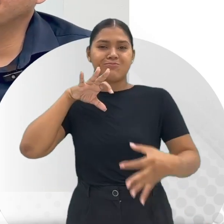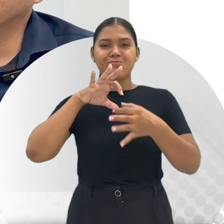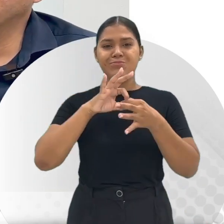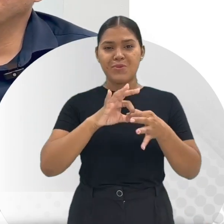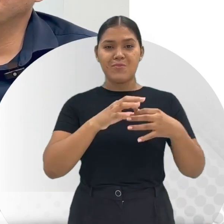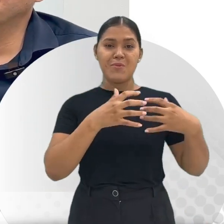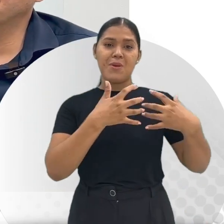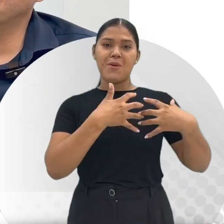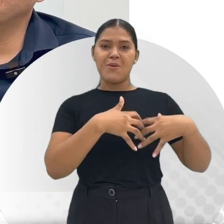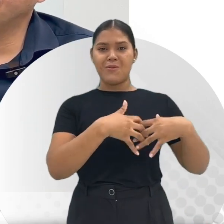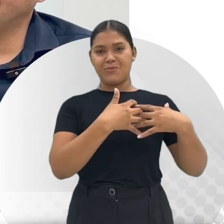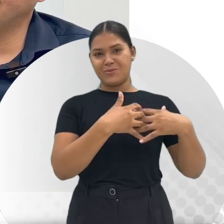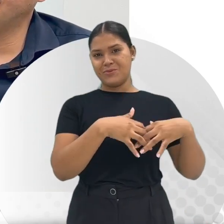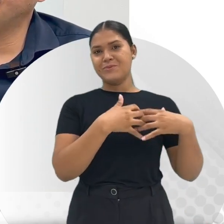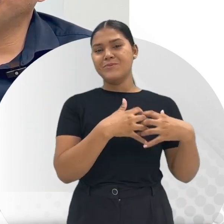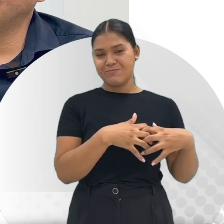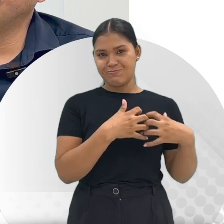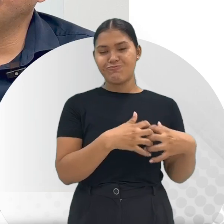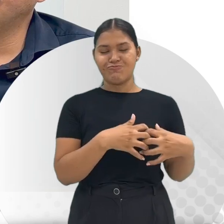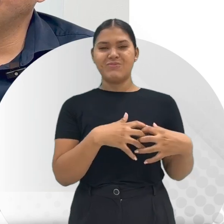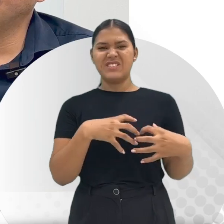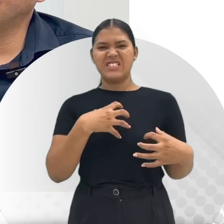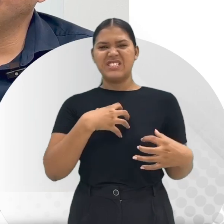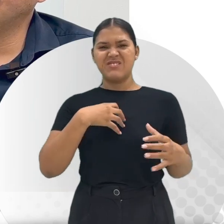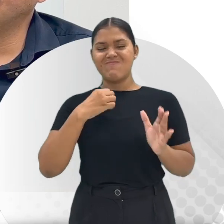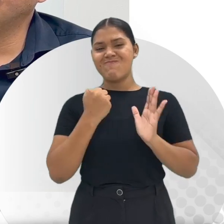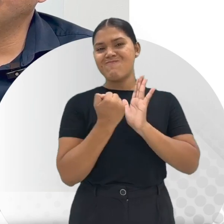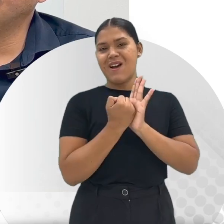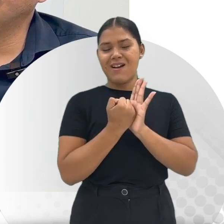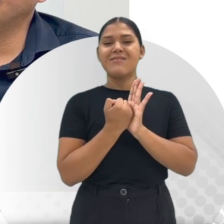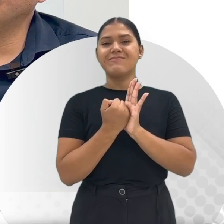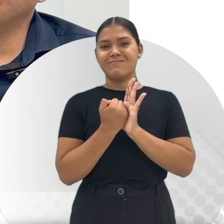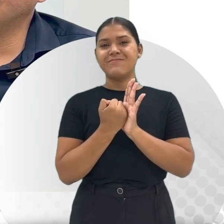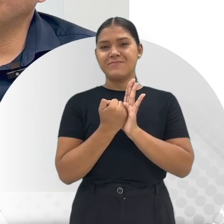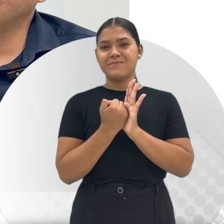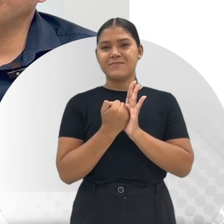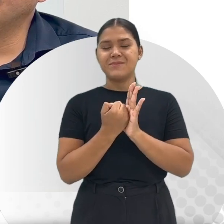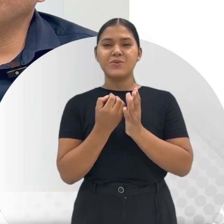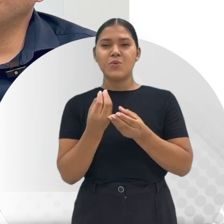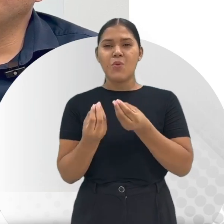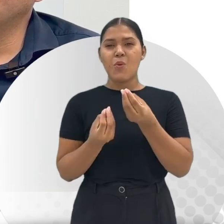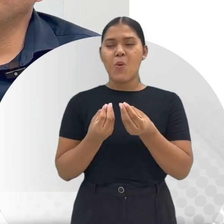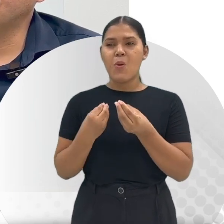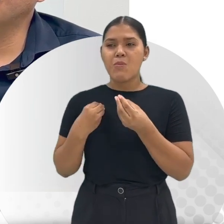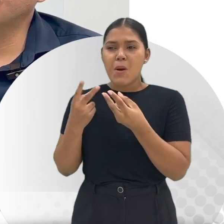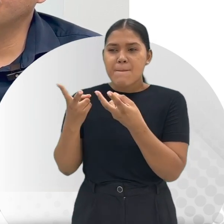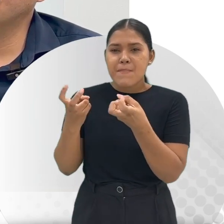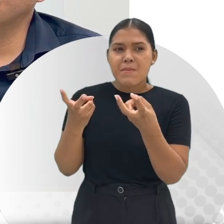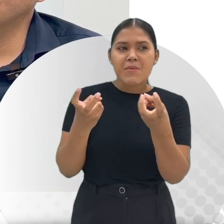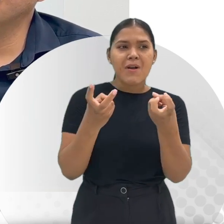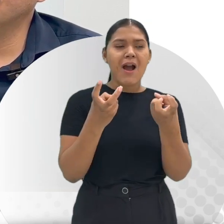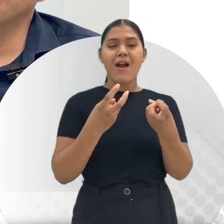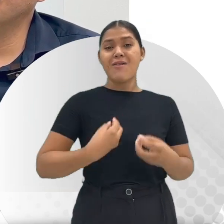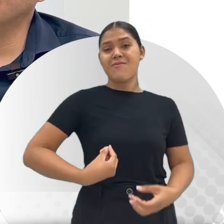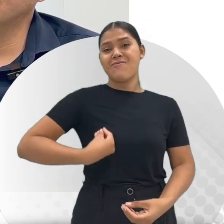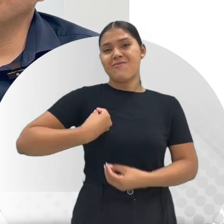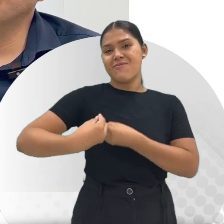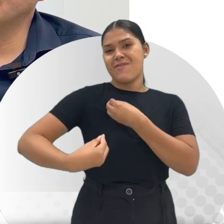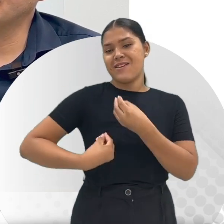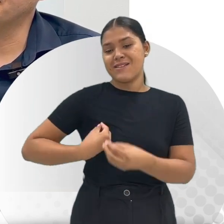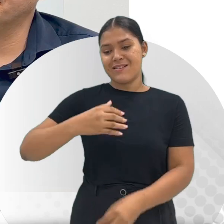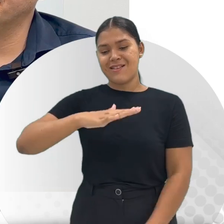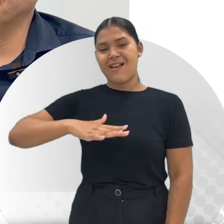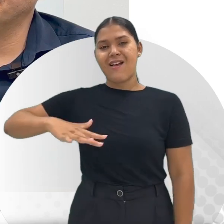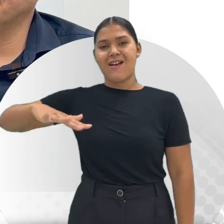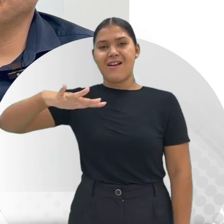né, e isso é muito impactante, né, porque é que a gente acaba convivendo muito dentro da instituição e acaba sendo parte da vida